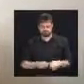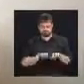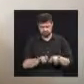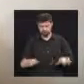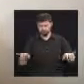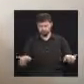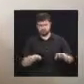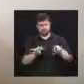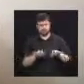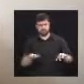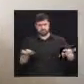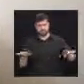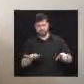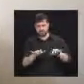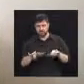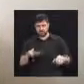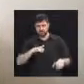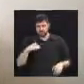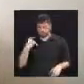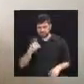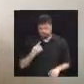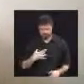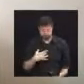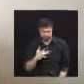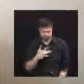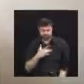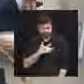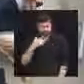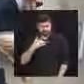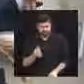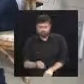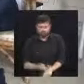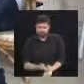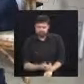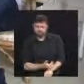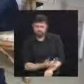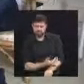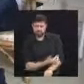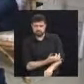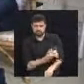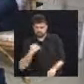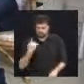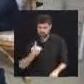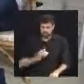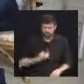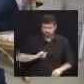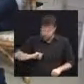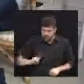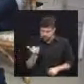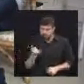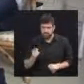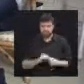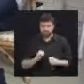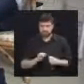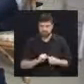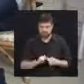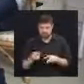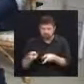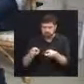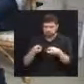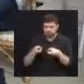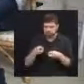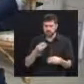piano, pode ser coisas que toquem, na verdade, a parte emocional do indivíduo, para que a gente possa usar a fechadura para abrir, para que